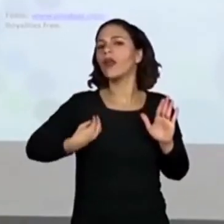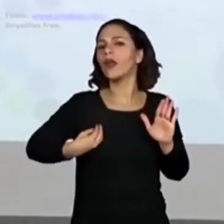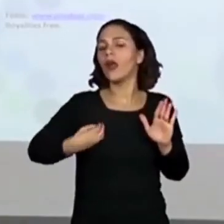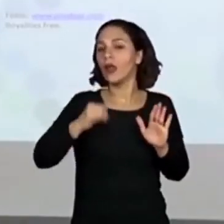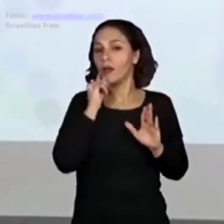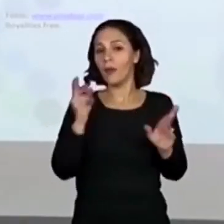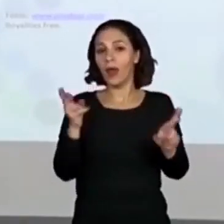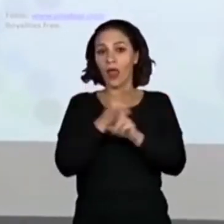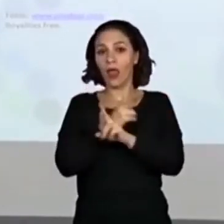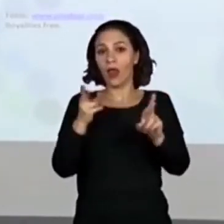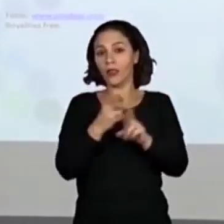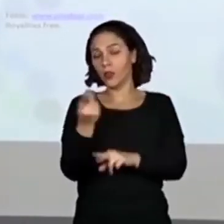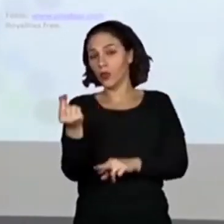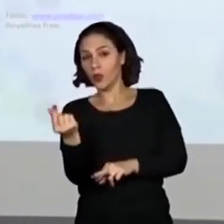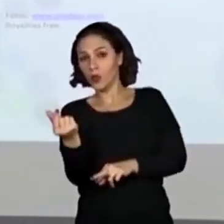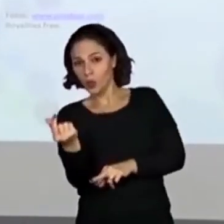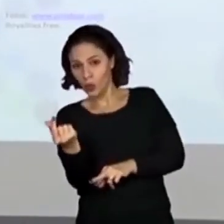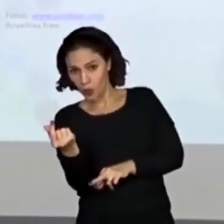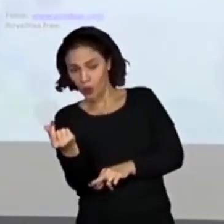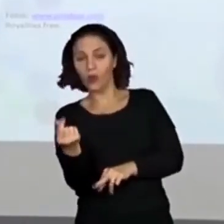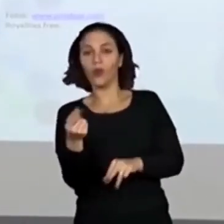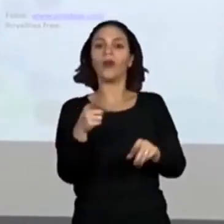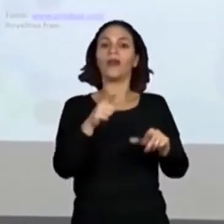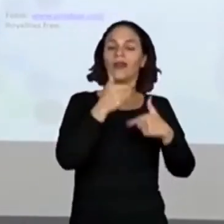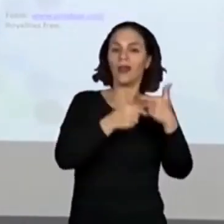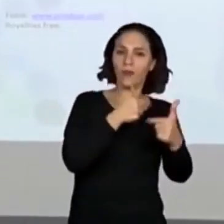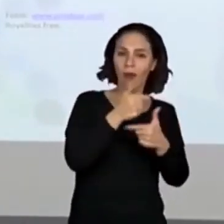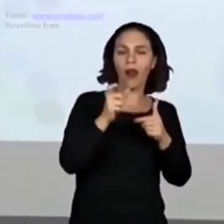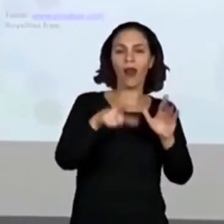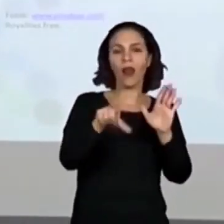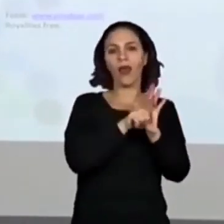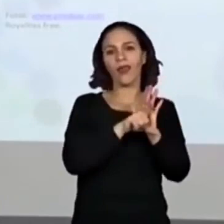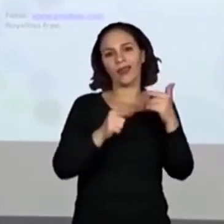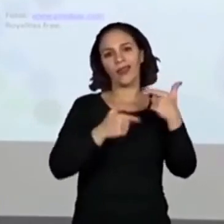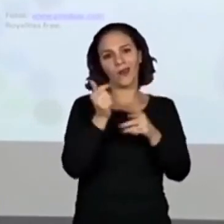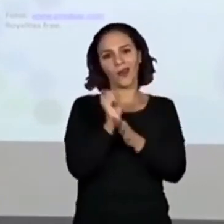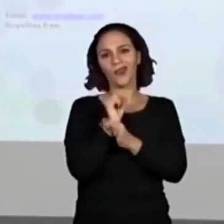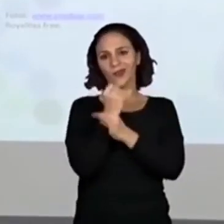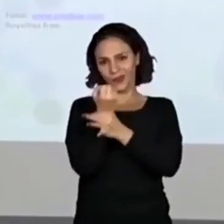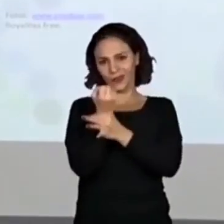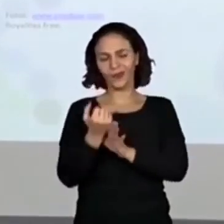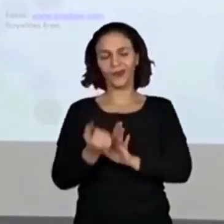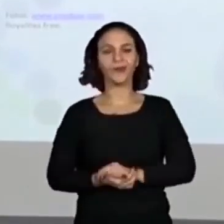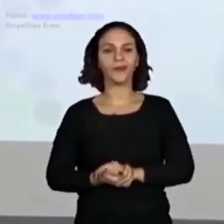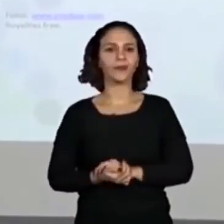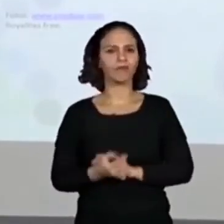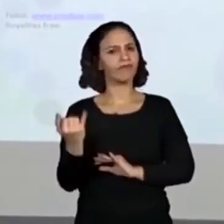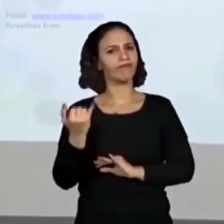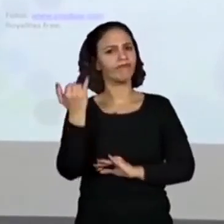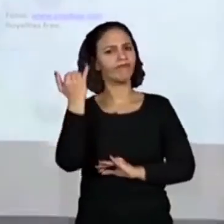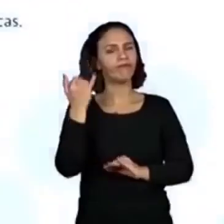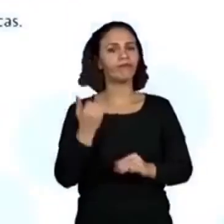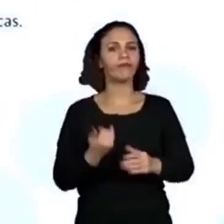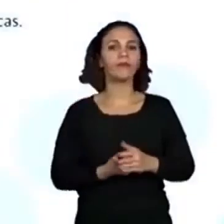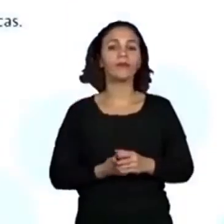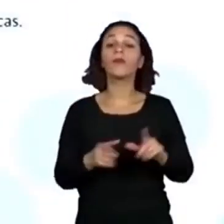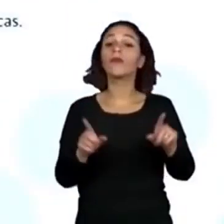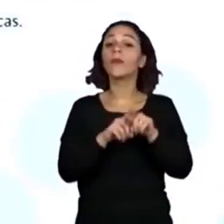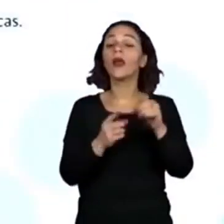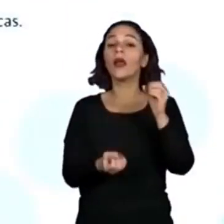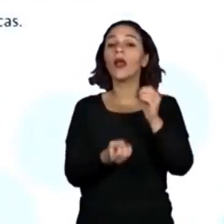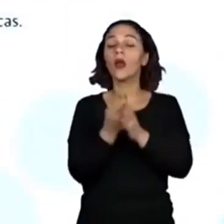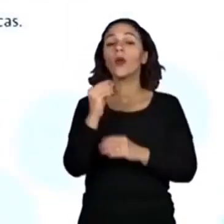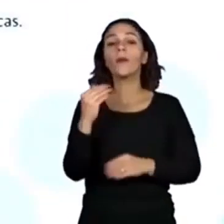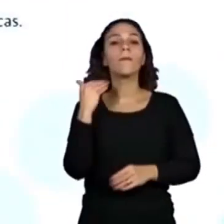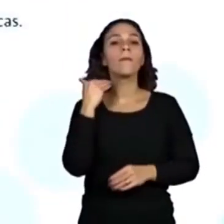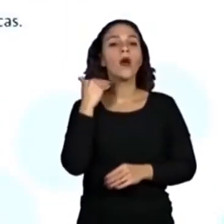relação capital-trabalho são as leis trabalhistas, que são muito importantes. E ele criou também o Banco Nacional